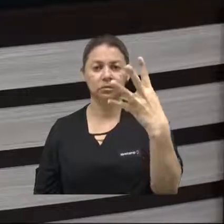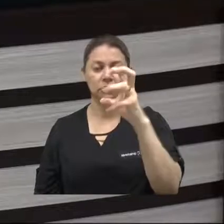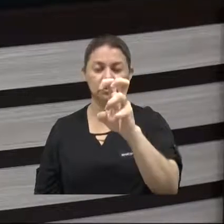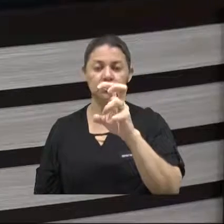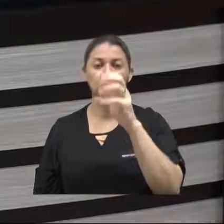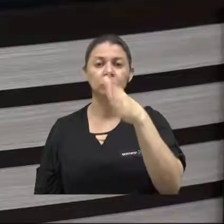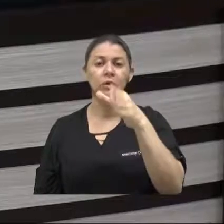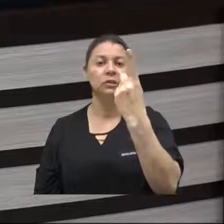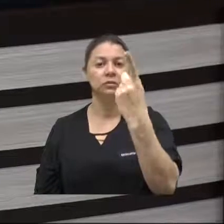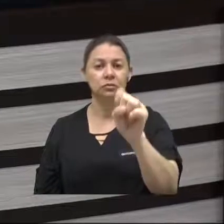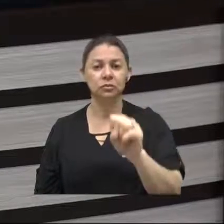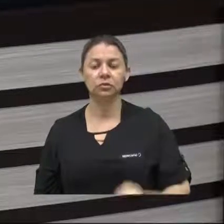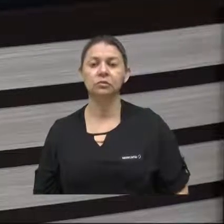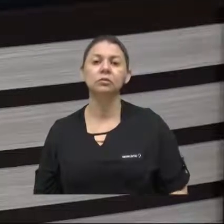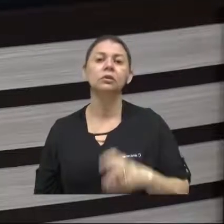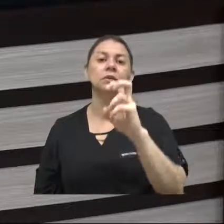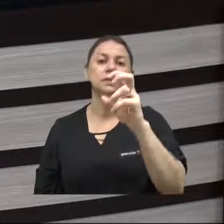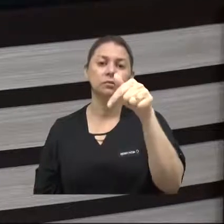57445/2018,